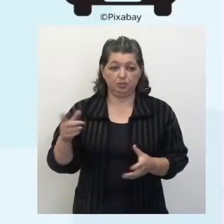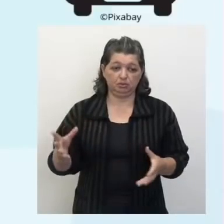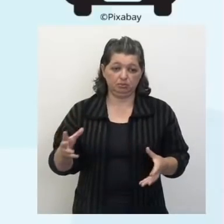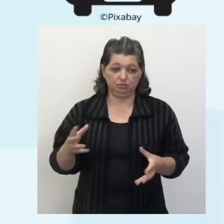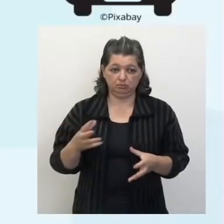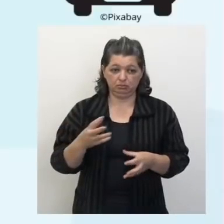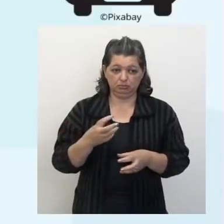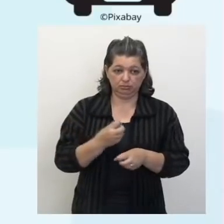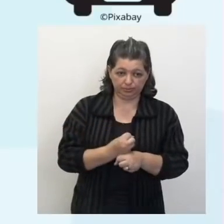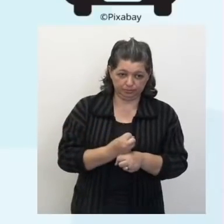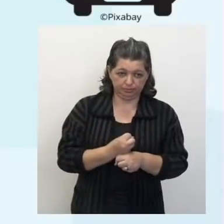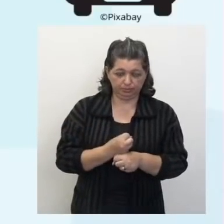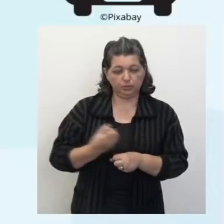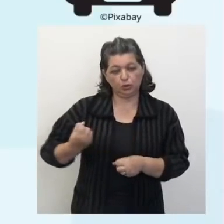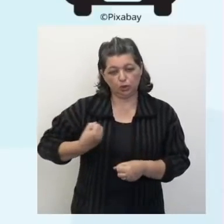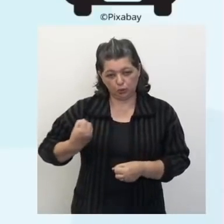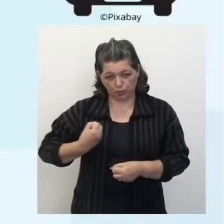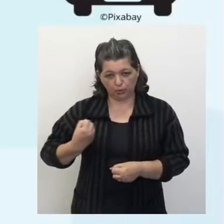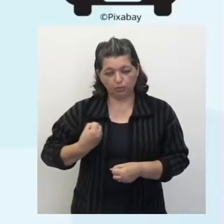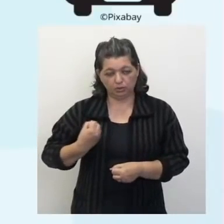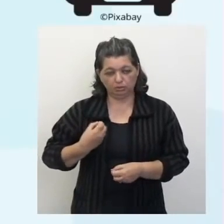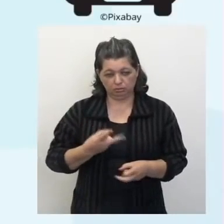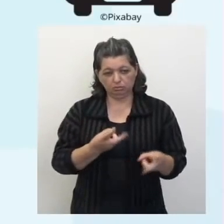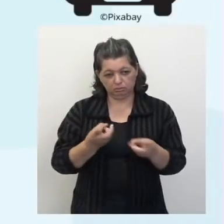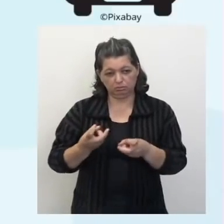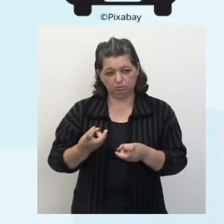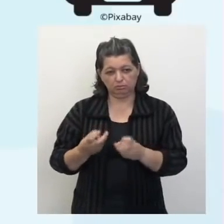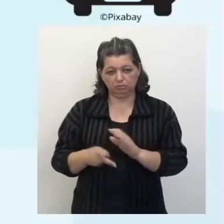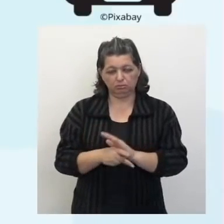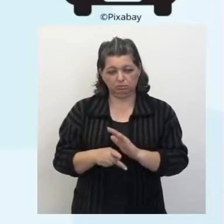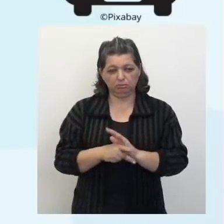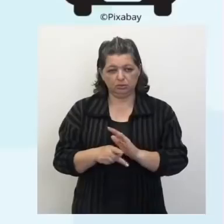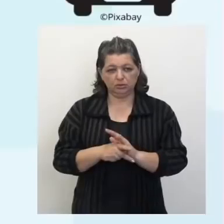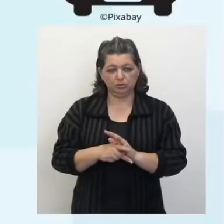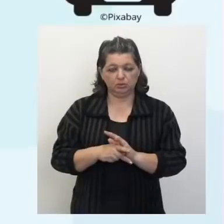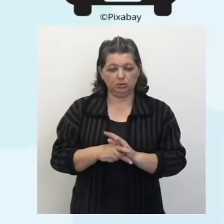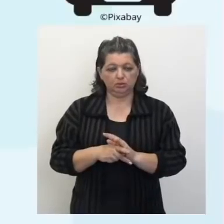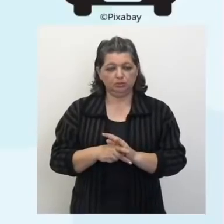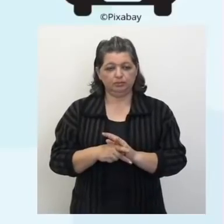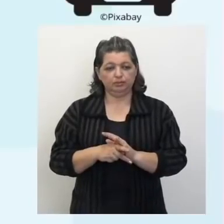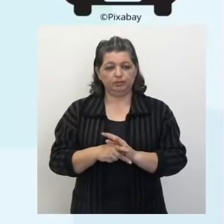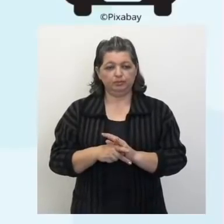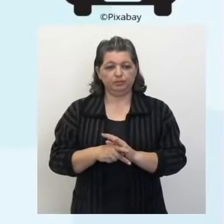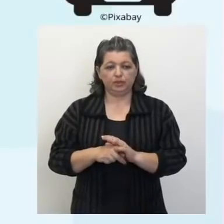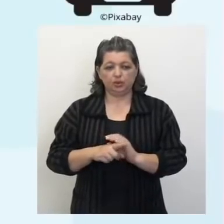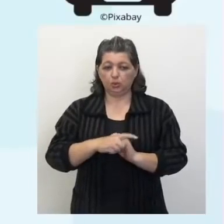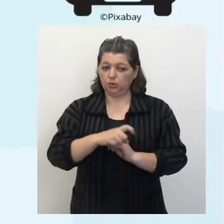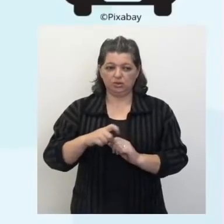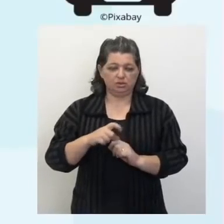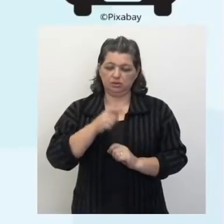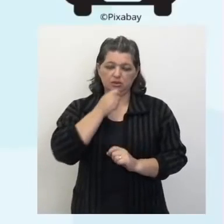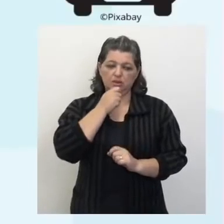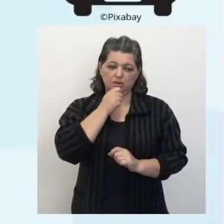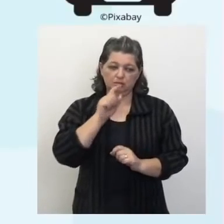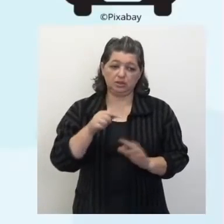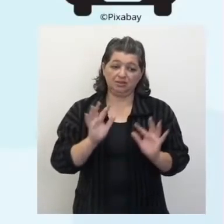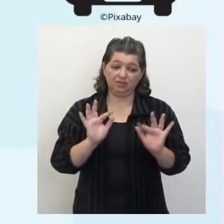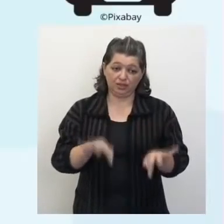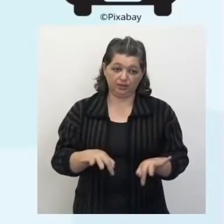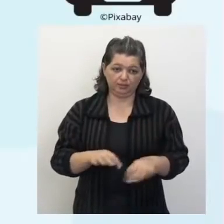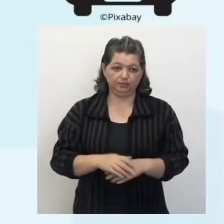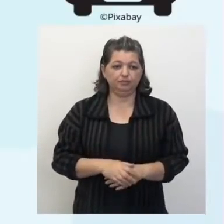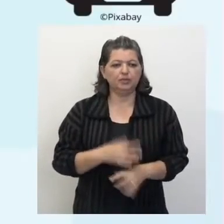né? Eu posso dividir isso tudo aqui por 52, utilizar aquele processo, né, dividir 52 e 52,